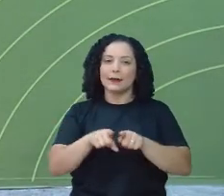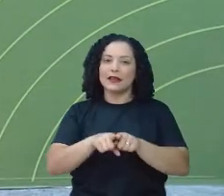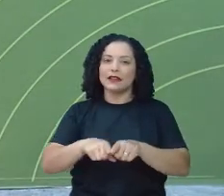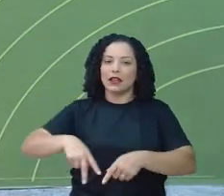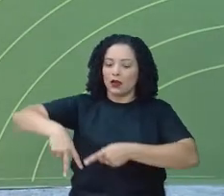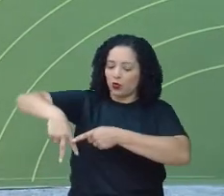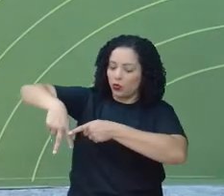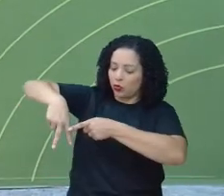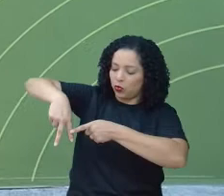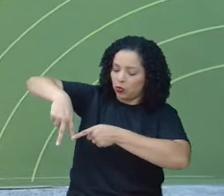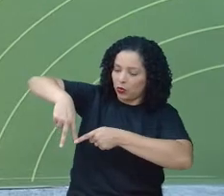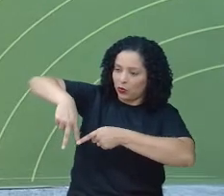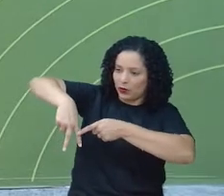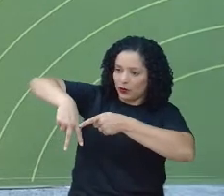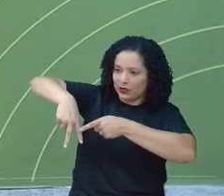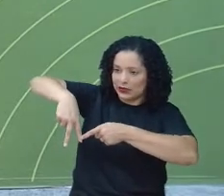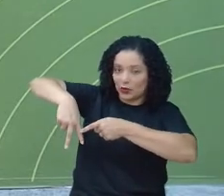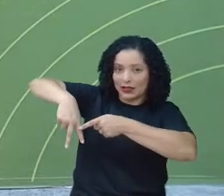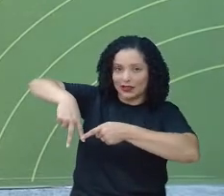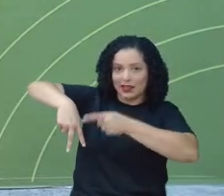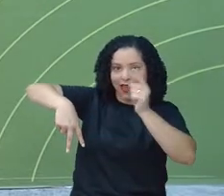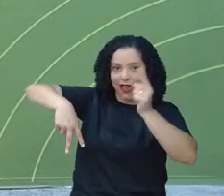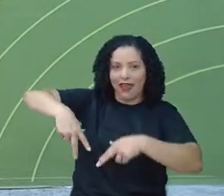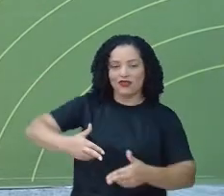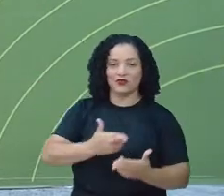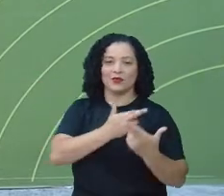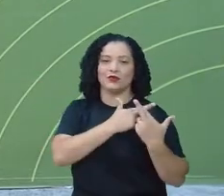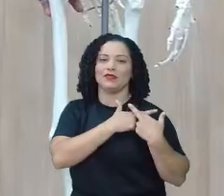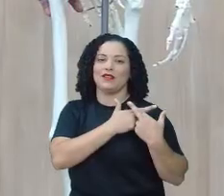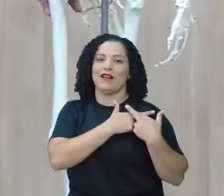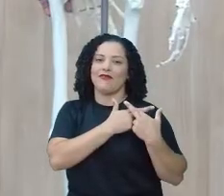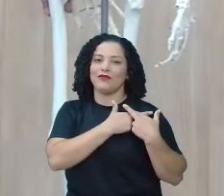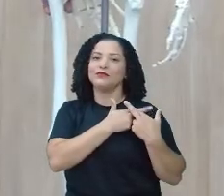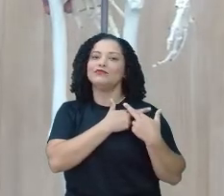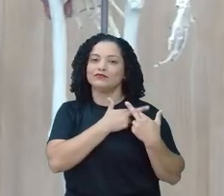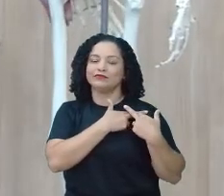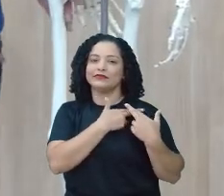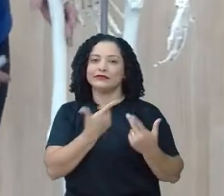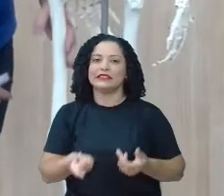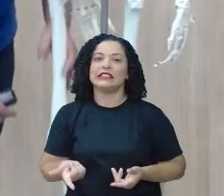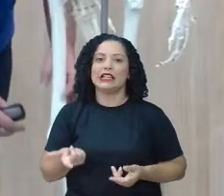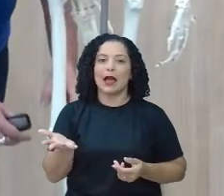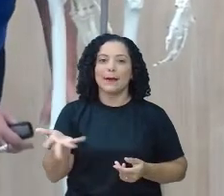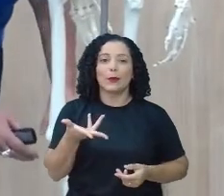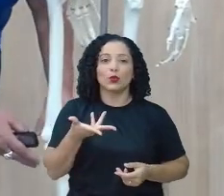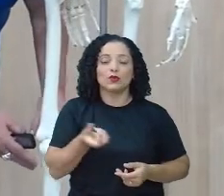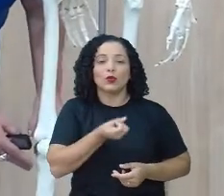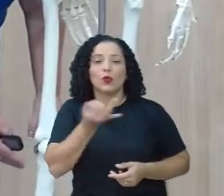Olha, tudo isso aqui, eles são responsáveis aí com a produção de glóbulos